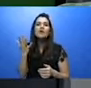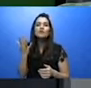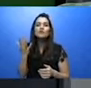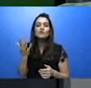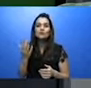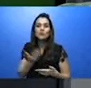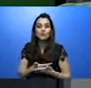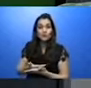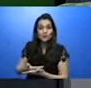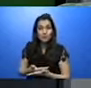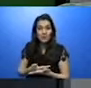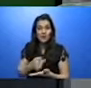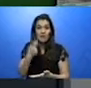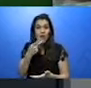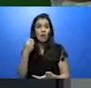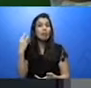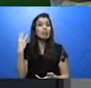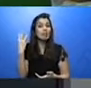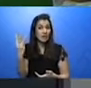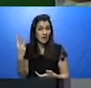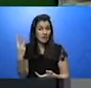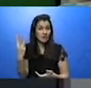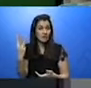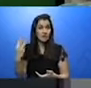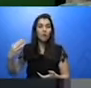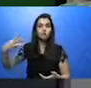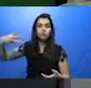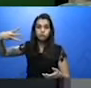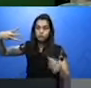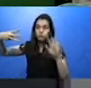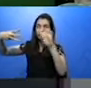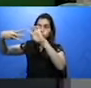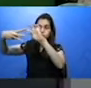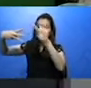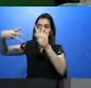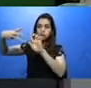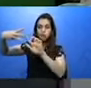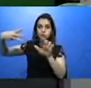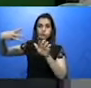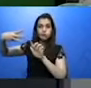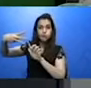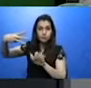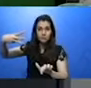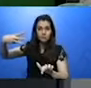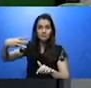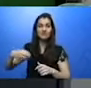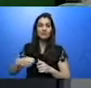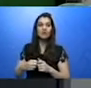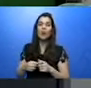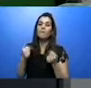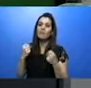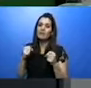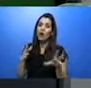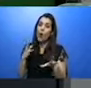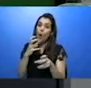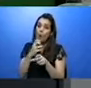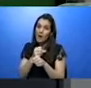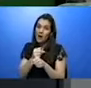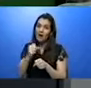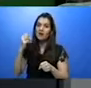De 3. Então, olha aqui. 3 filhotes, 350 gramas, mais, né? 2